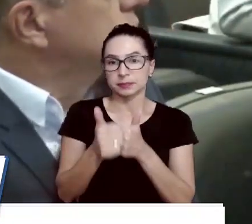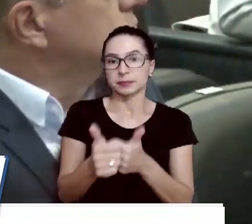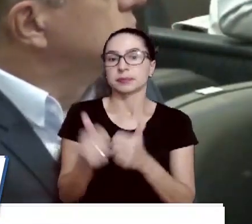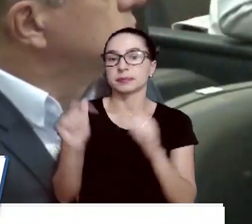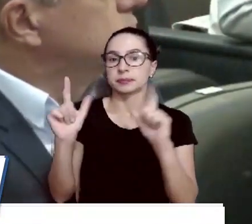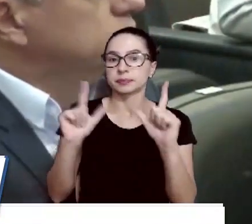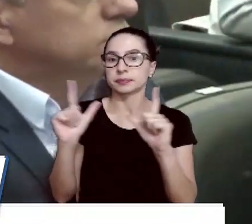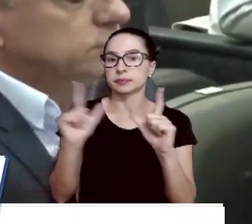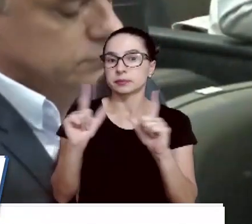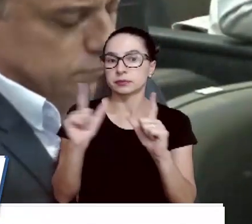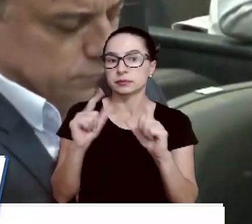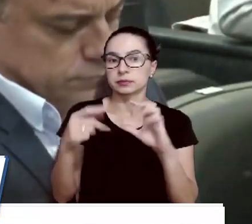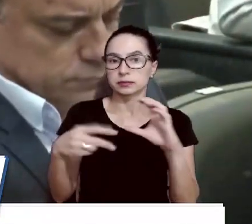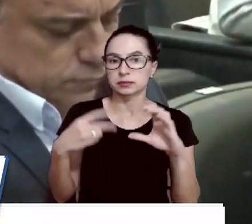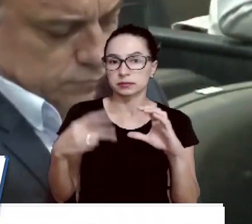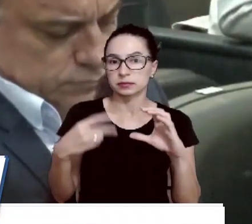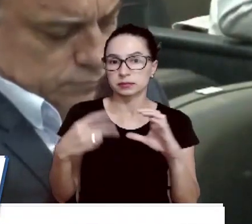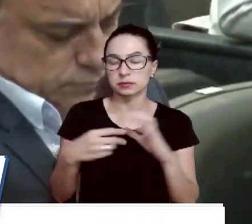TV Câmara.